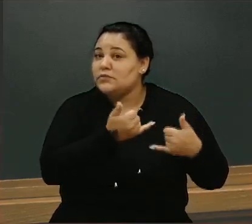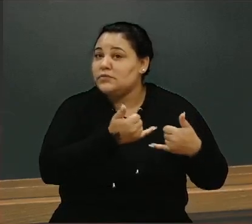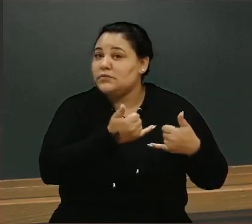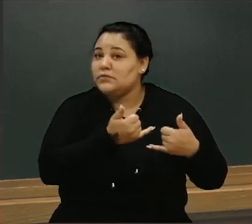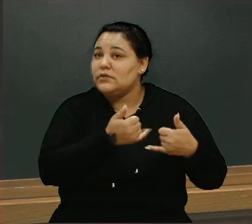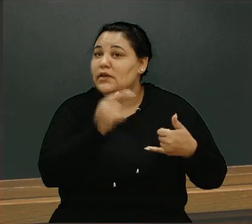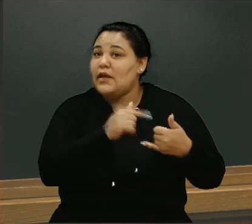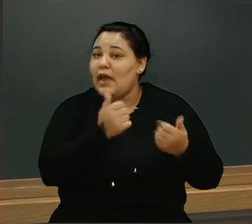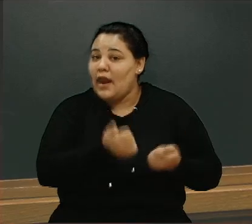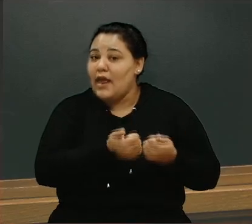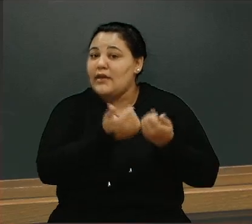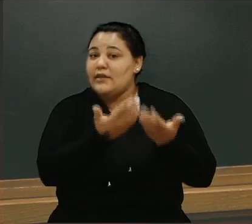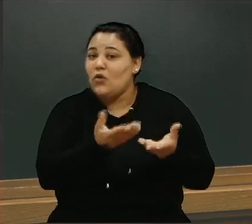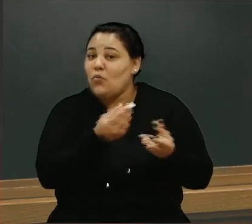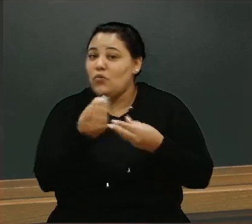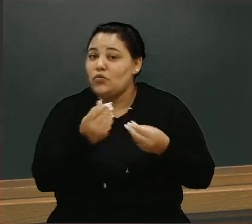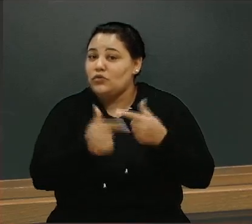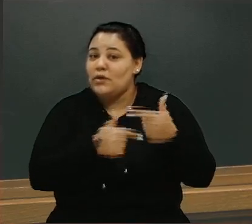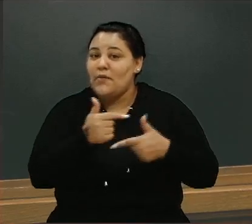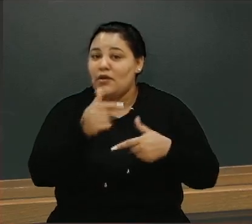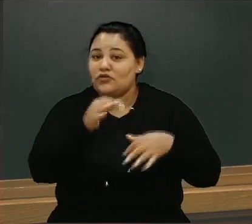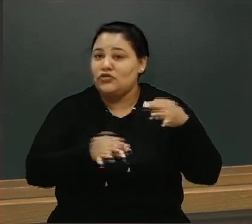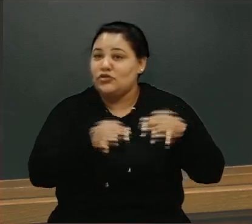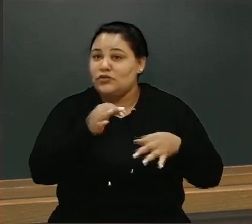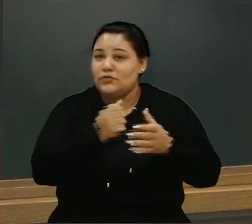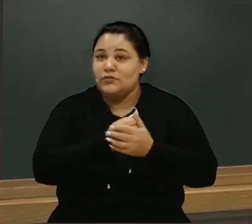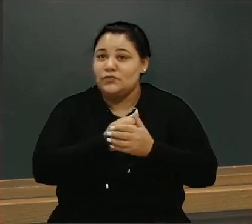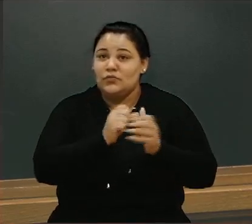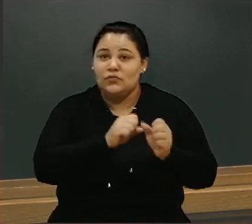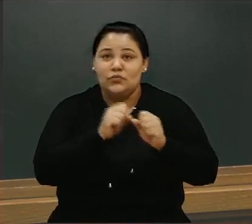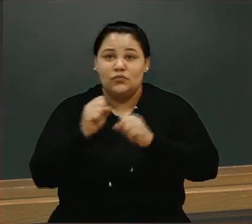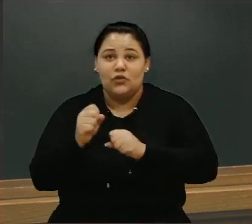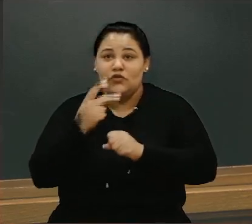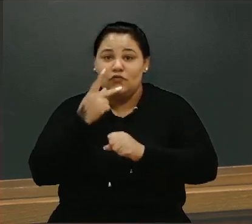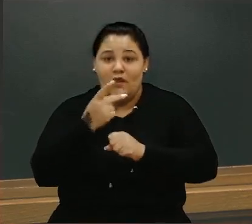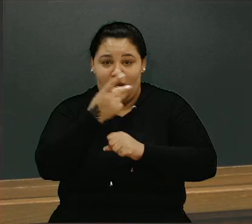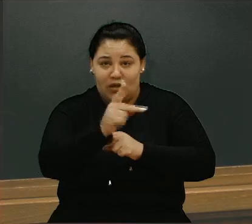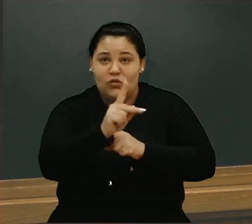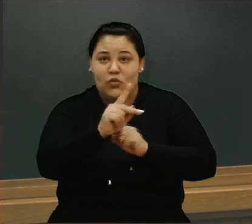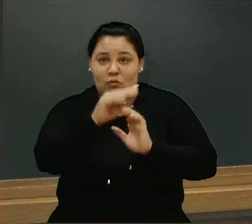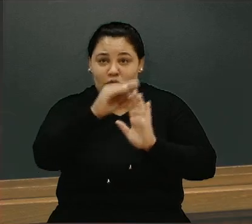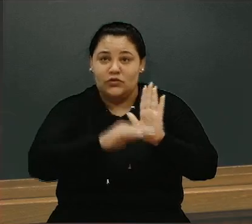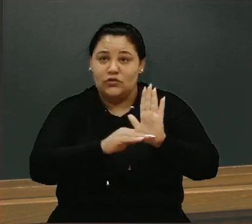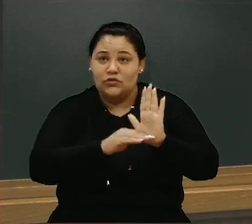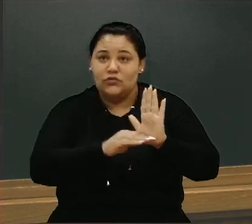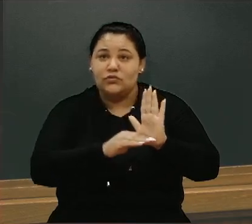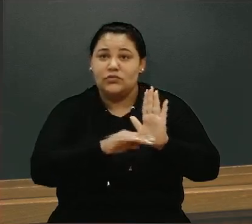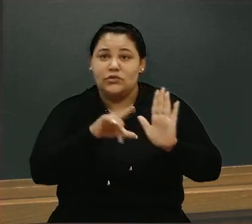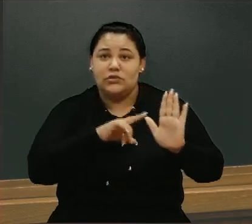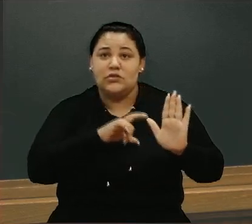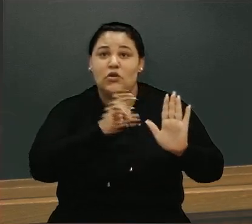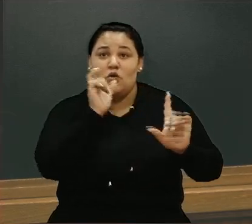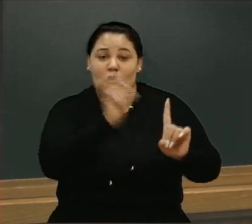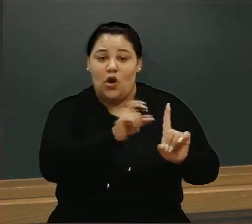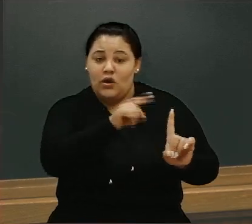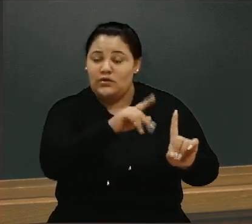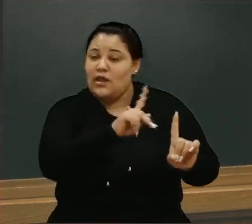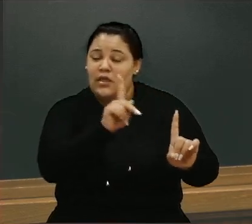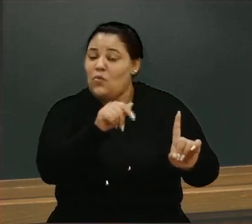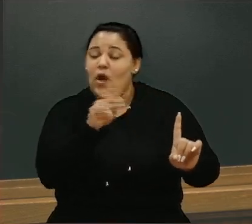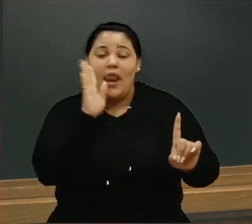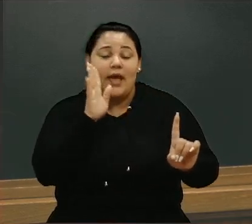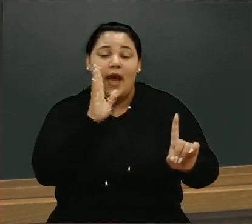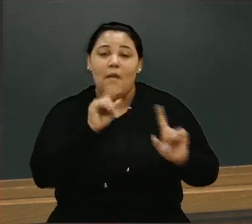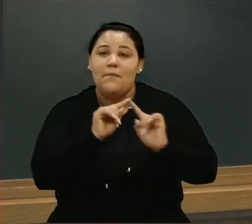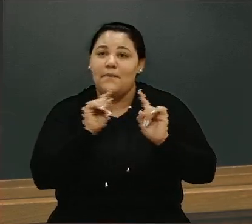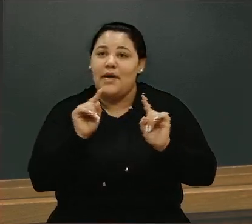outro servidor entregou na diretoria jurídica. Pode ter comentado a postagem do senhor, discordado do senhor, e até sido ofensivo com o senhor, e se foi, eu discordo. Agora, que